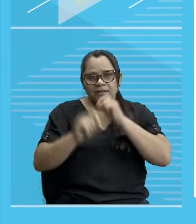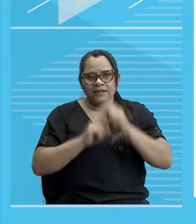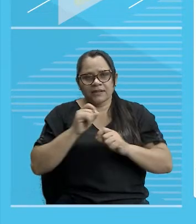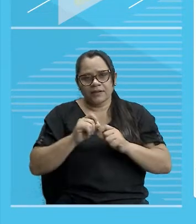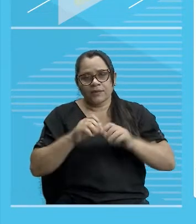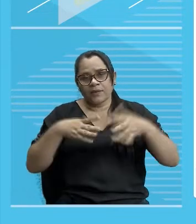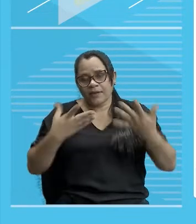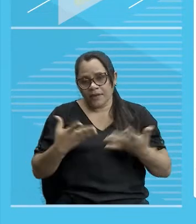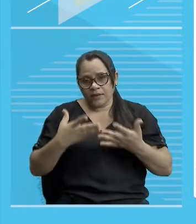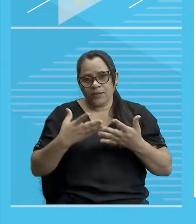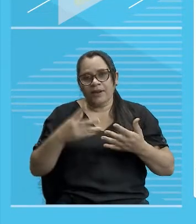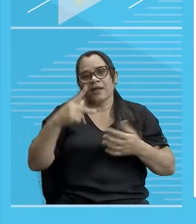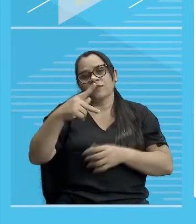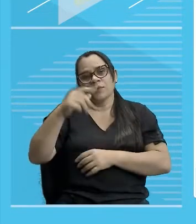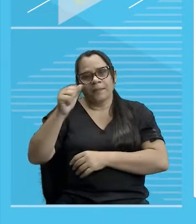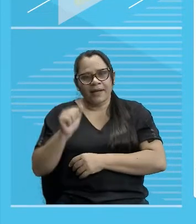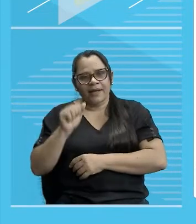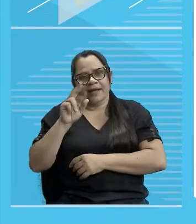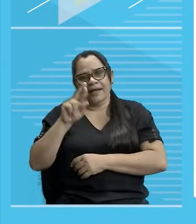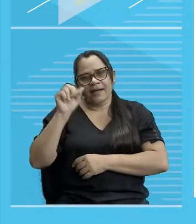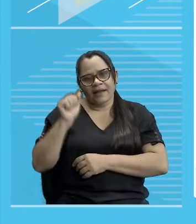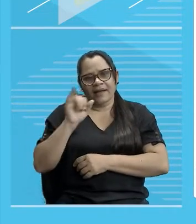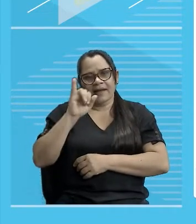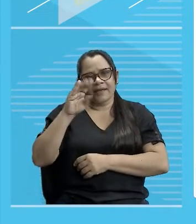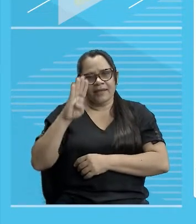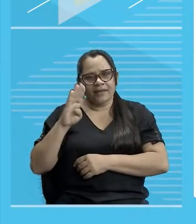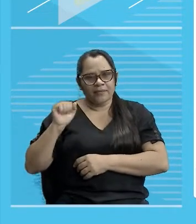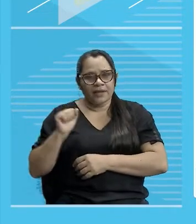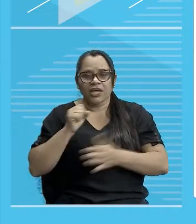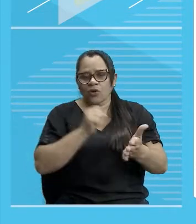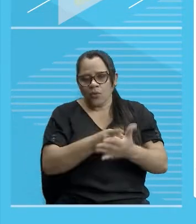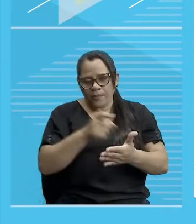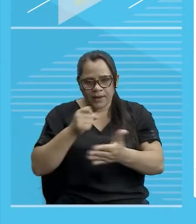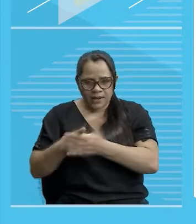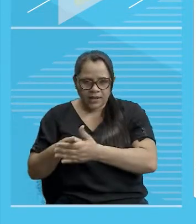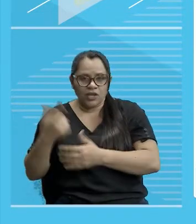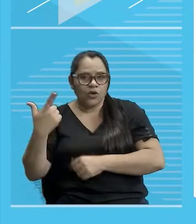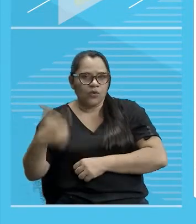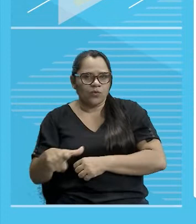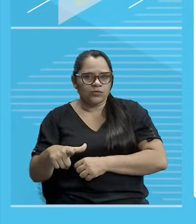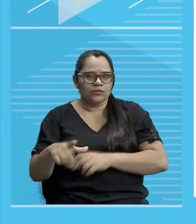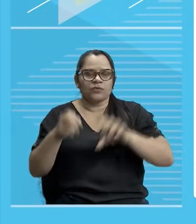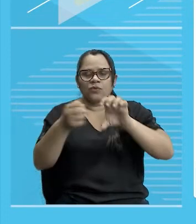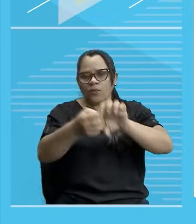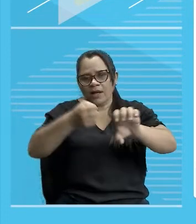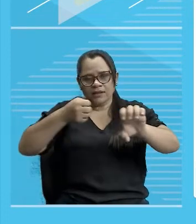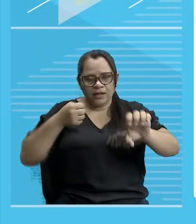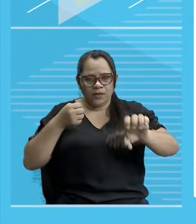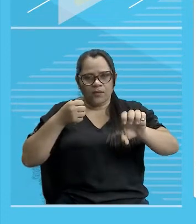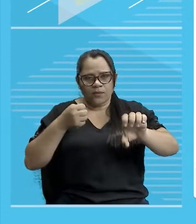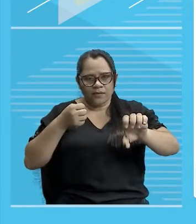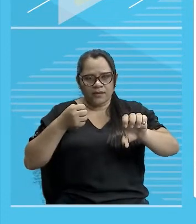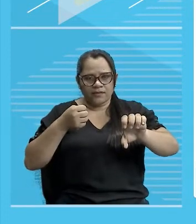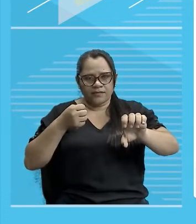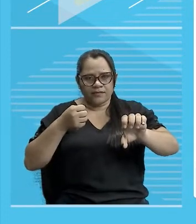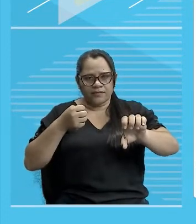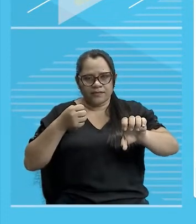Paraíba no Mocambinho comprei um guarda-roupa quando eu fui ver o preço do guarda-roupa